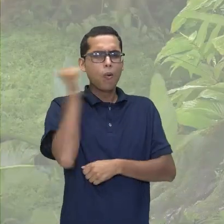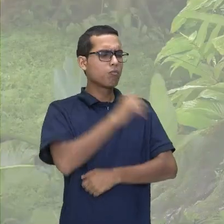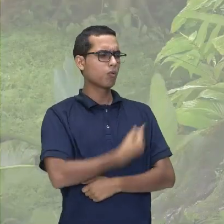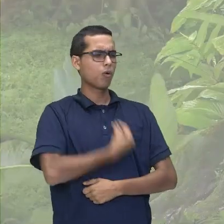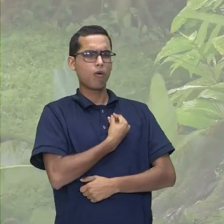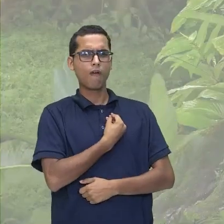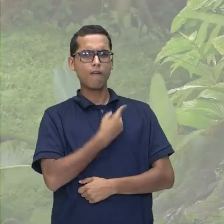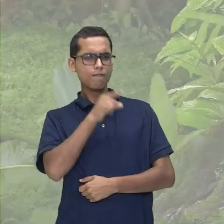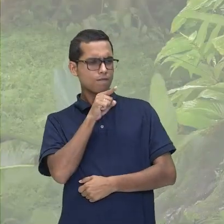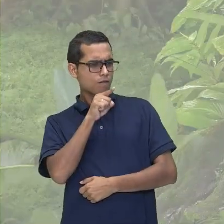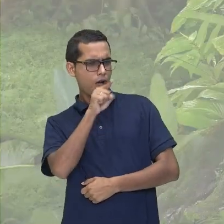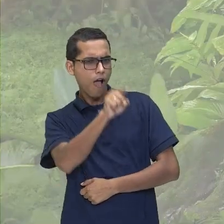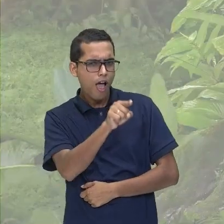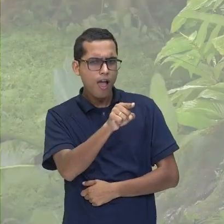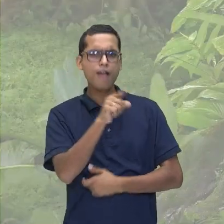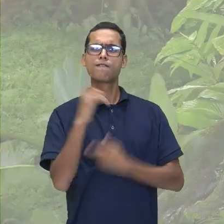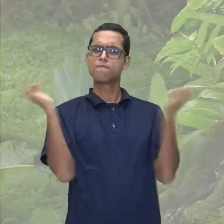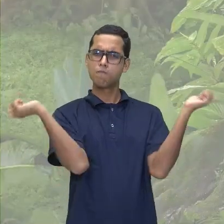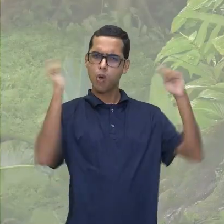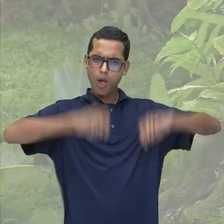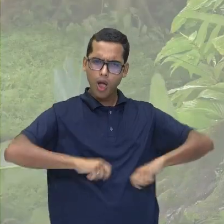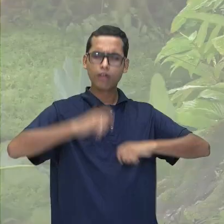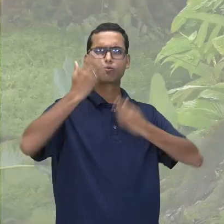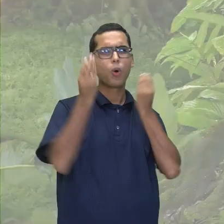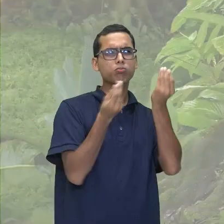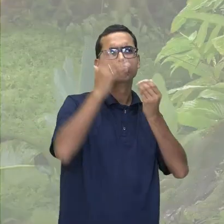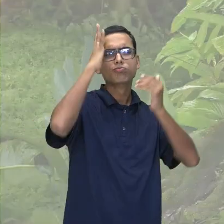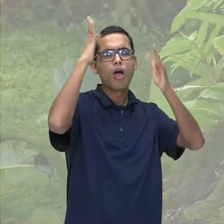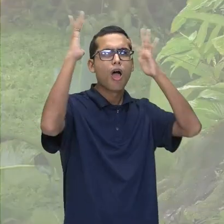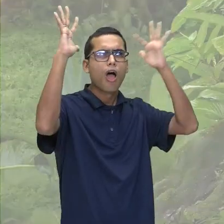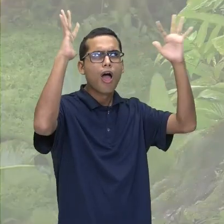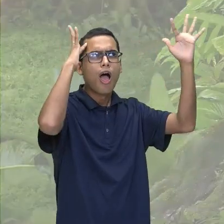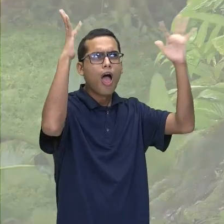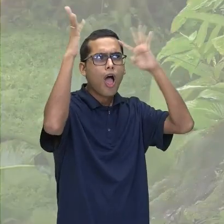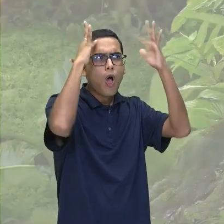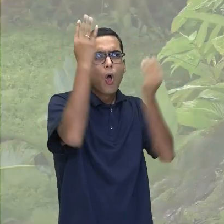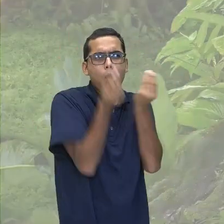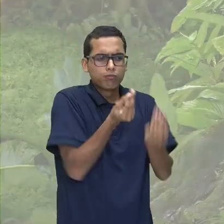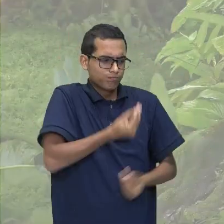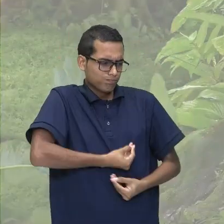O Senhor pode imaginar o que é viver